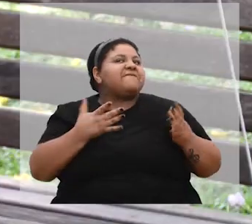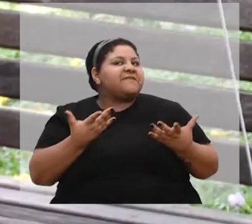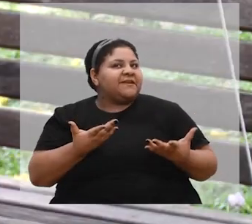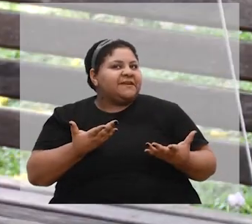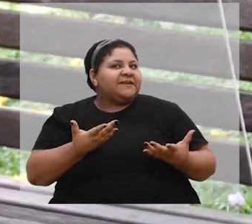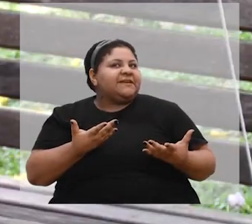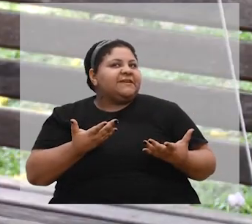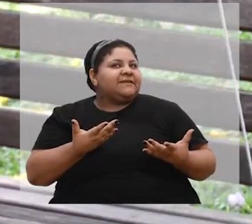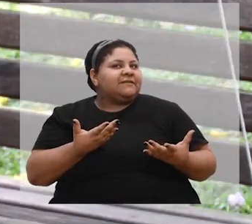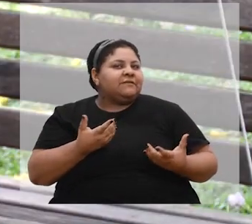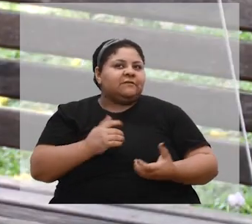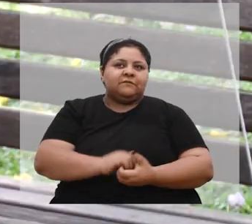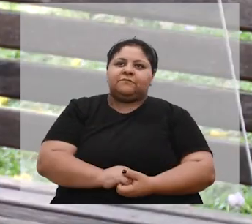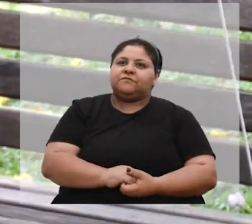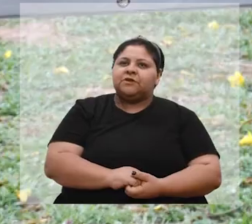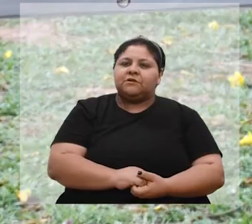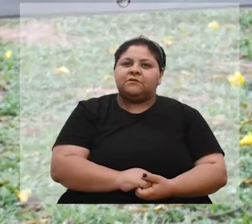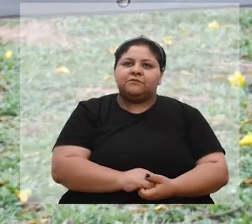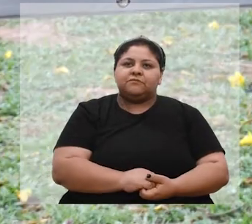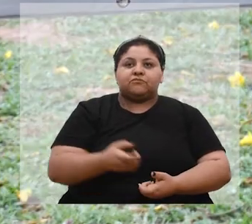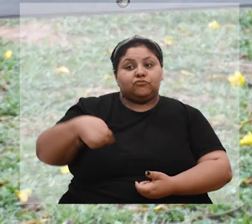O amor é livre, né?